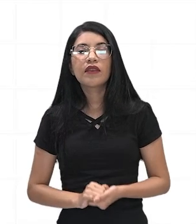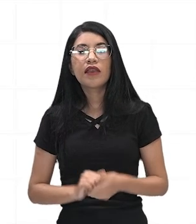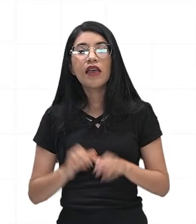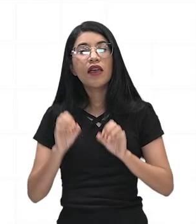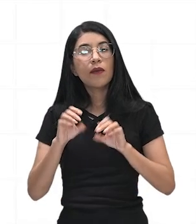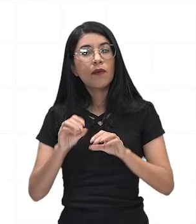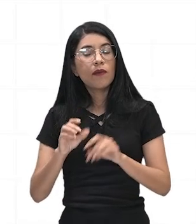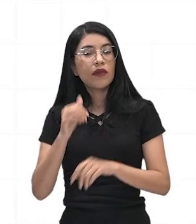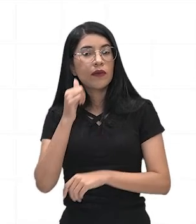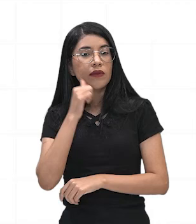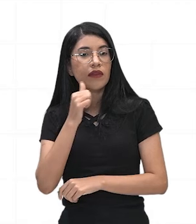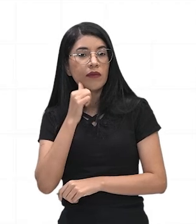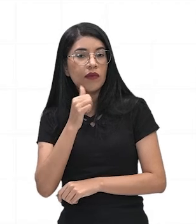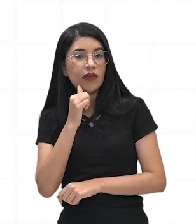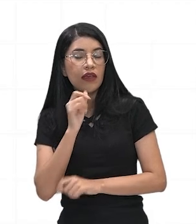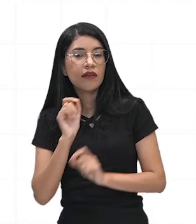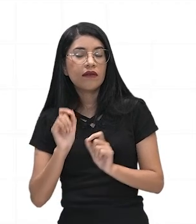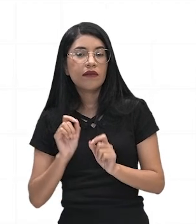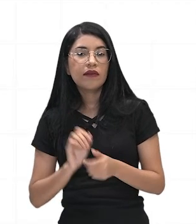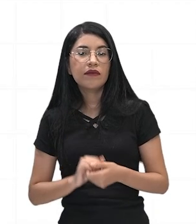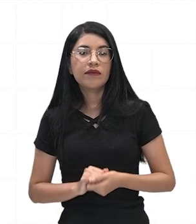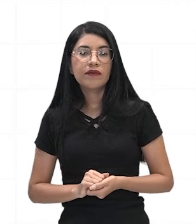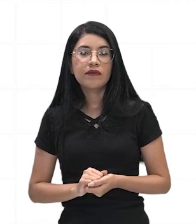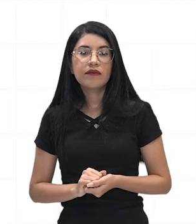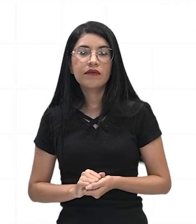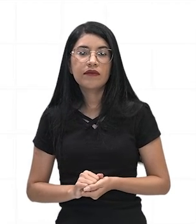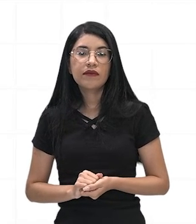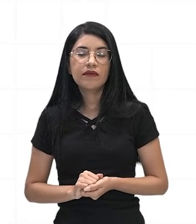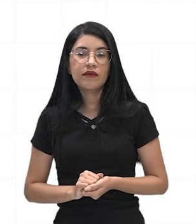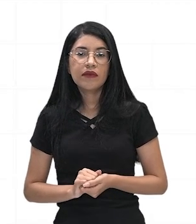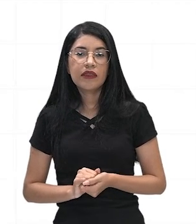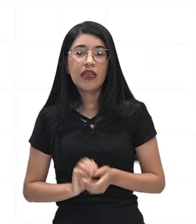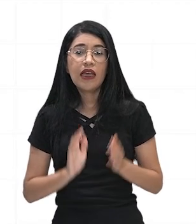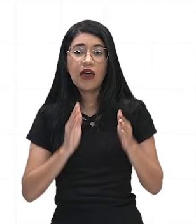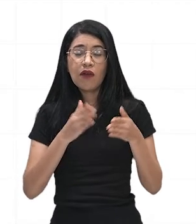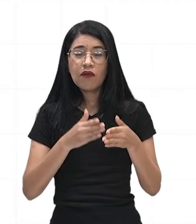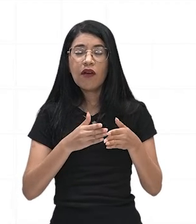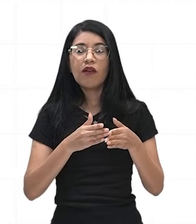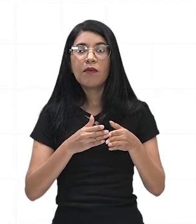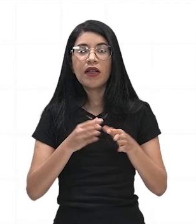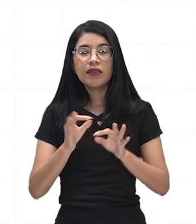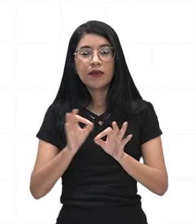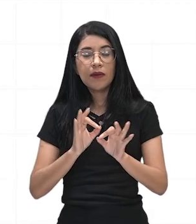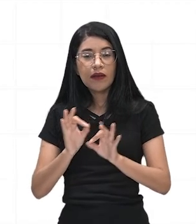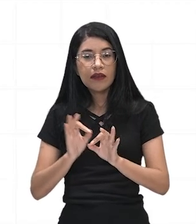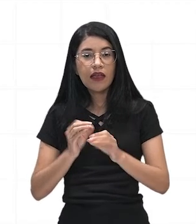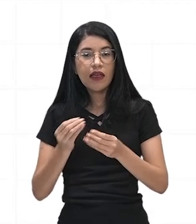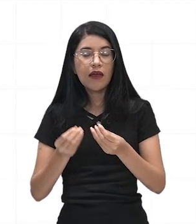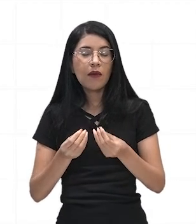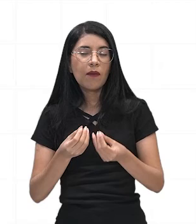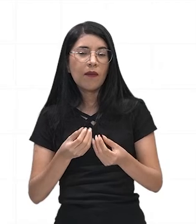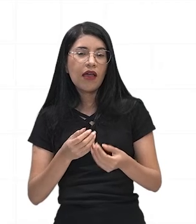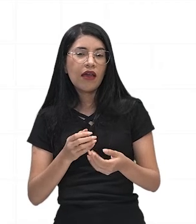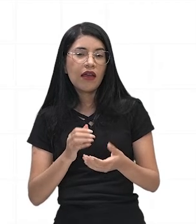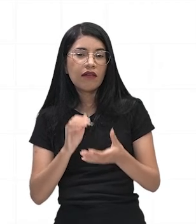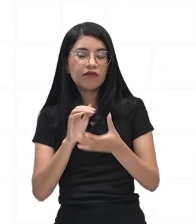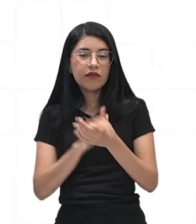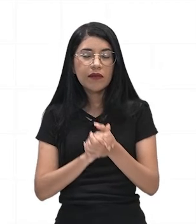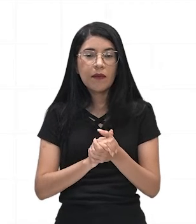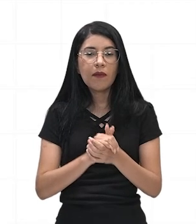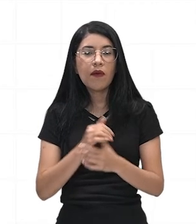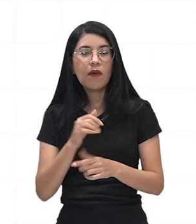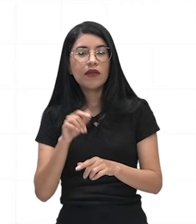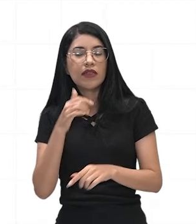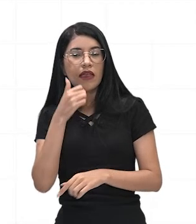mulheres era muitas das vezes direcionada ao preparo para os seus papéis como esposas e mães, em vez de